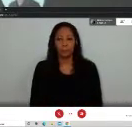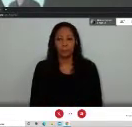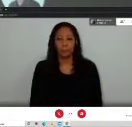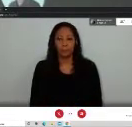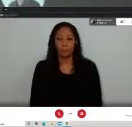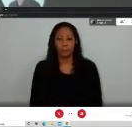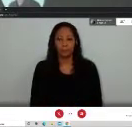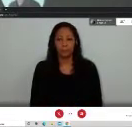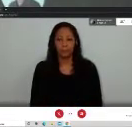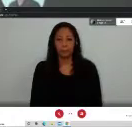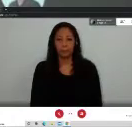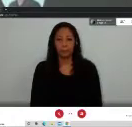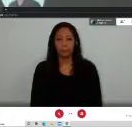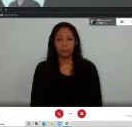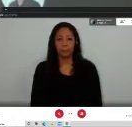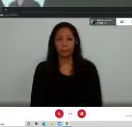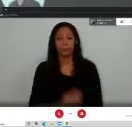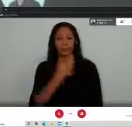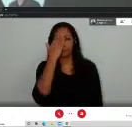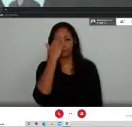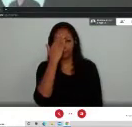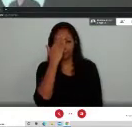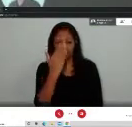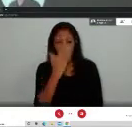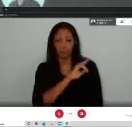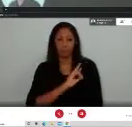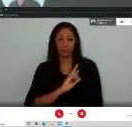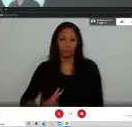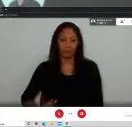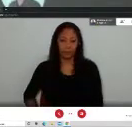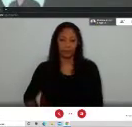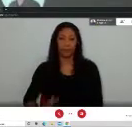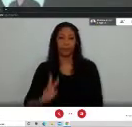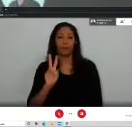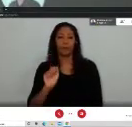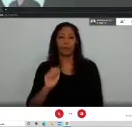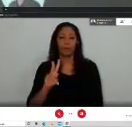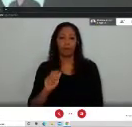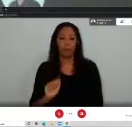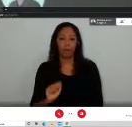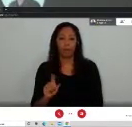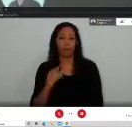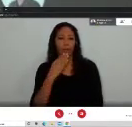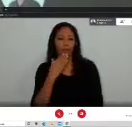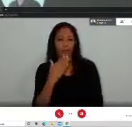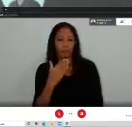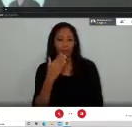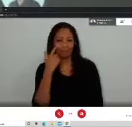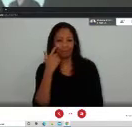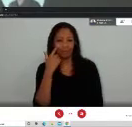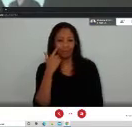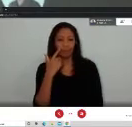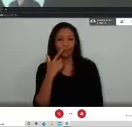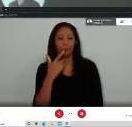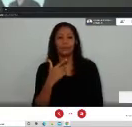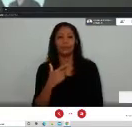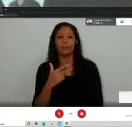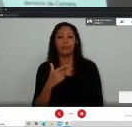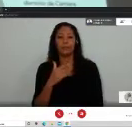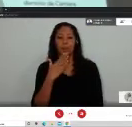Obrigado, vereador Vavá. Aonde eu vi sua indicação, Vavá, poderia que sua indicação